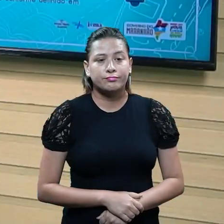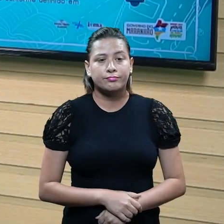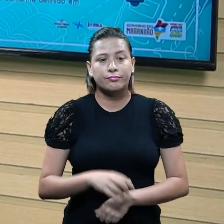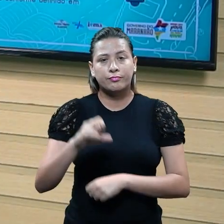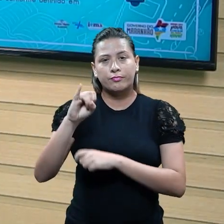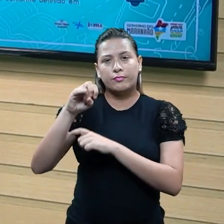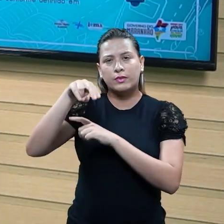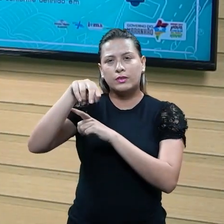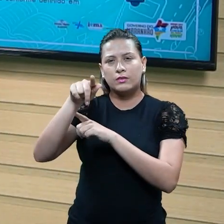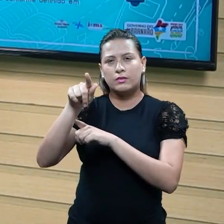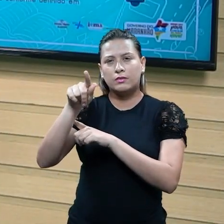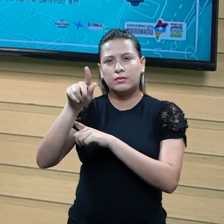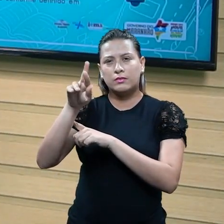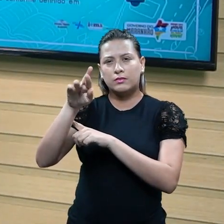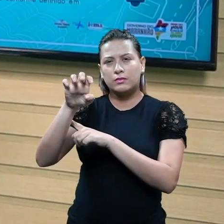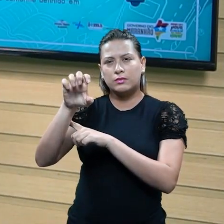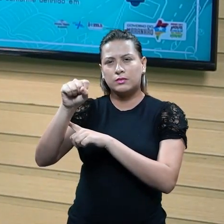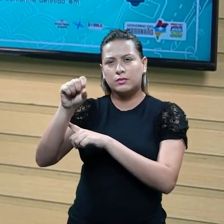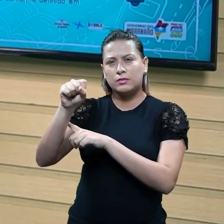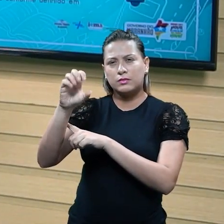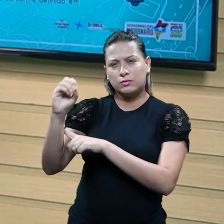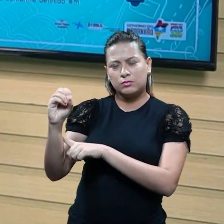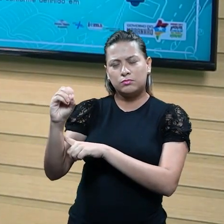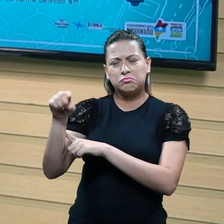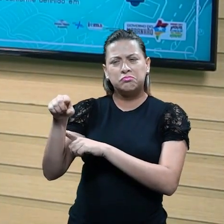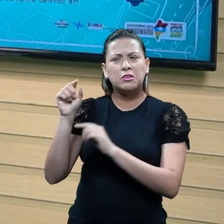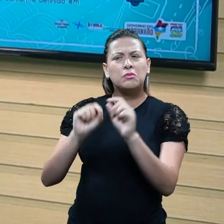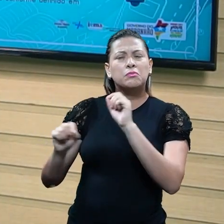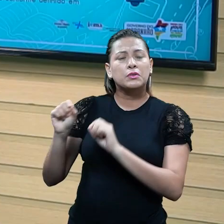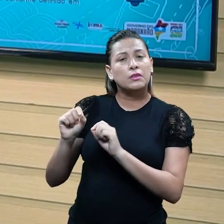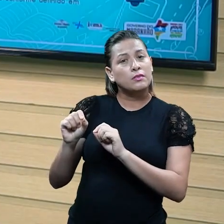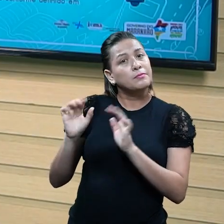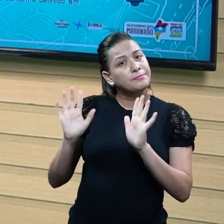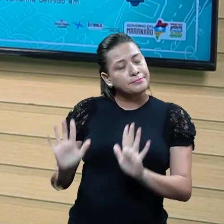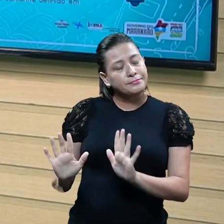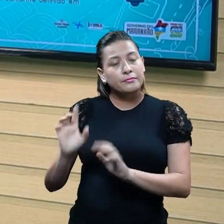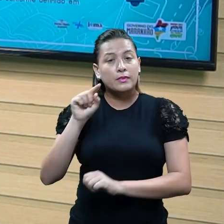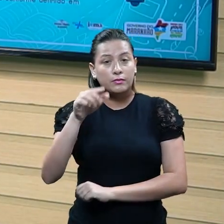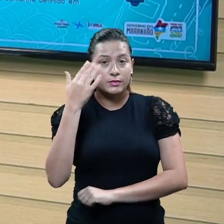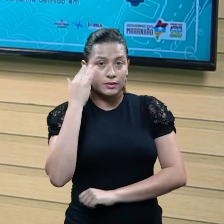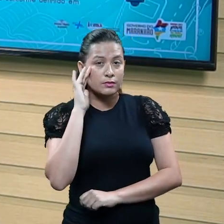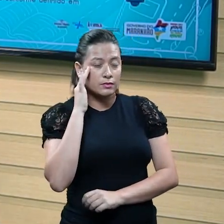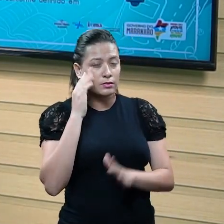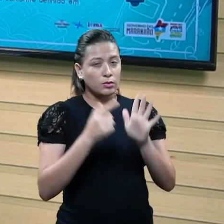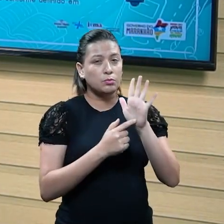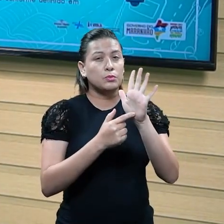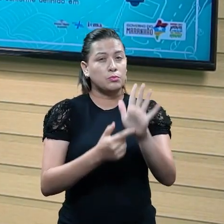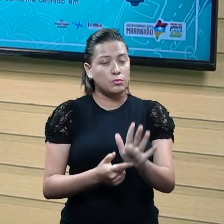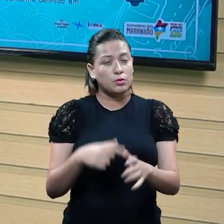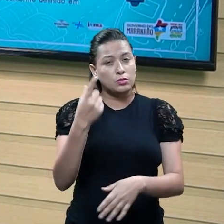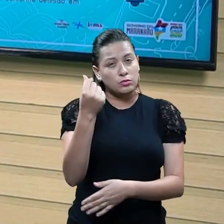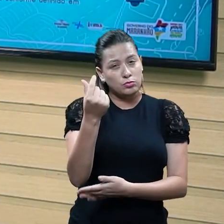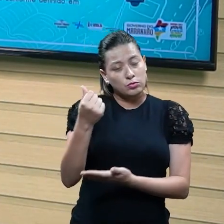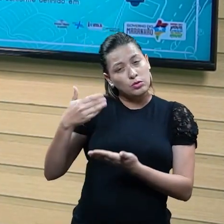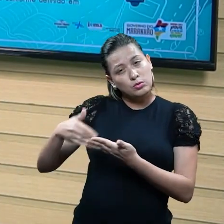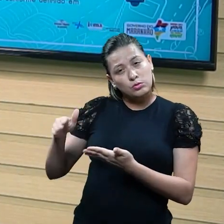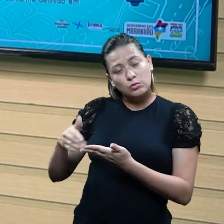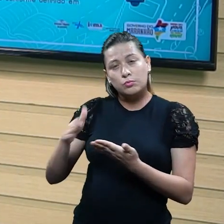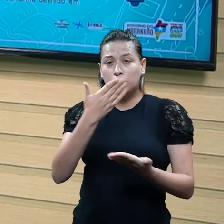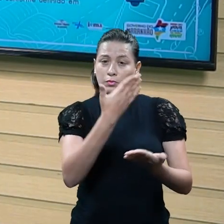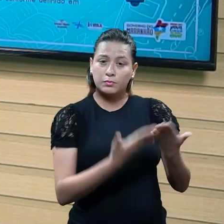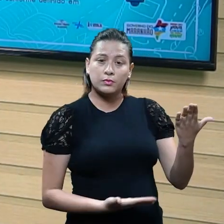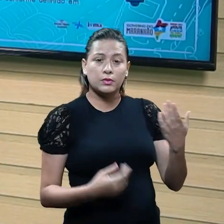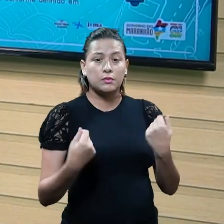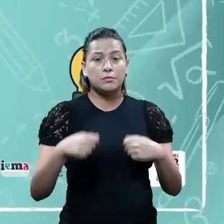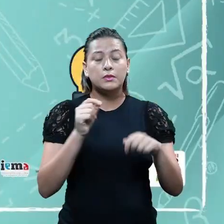ingresso, certo? Para você entender sobre a demonstração de sobras ou perdas, primeiro você precisa